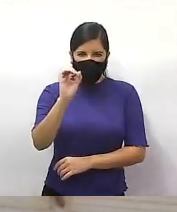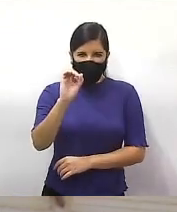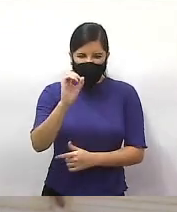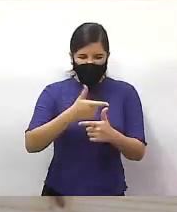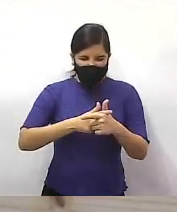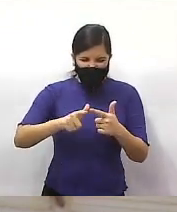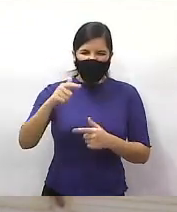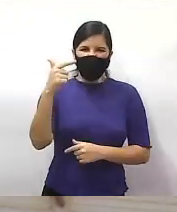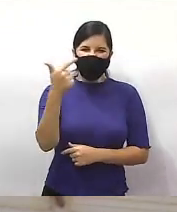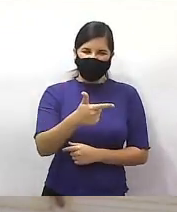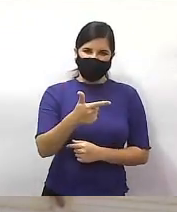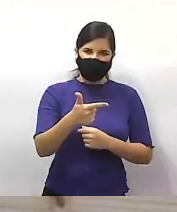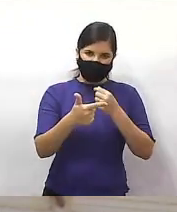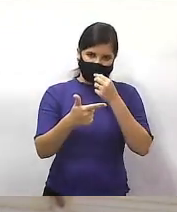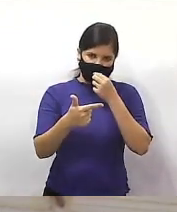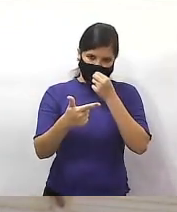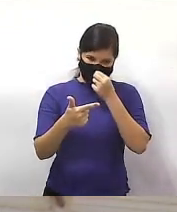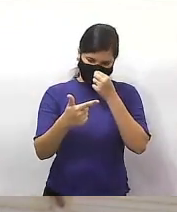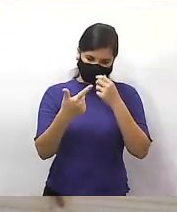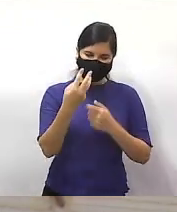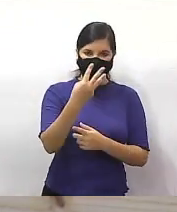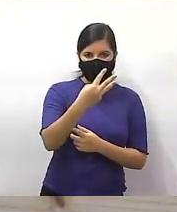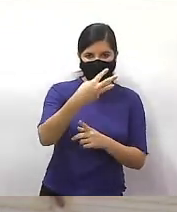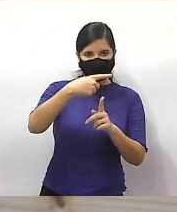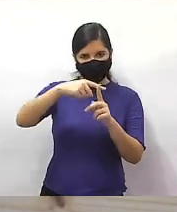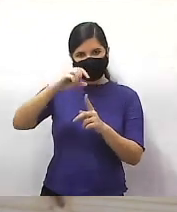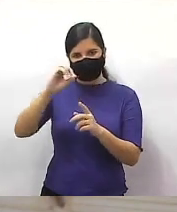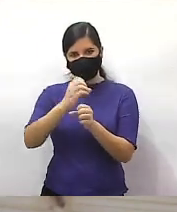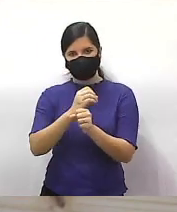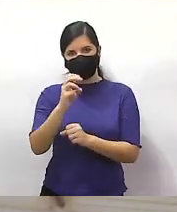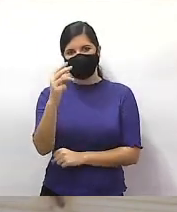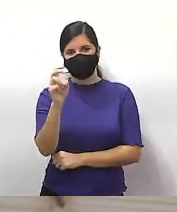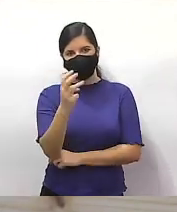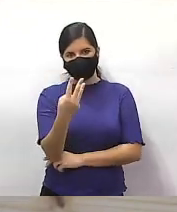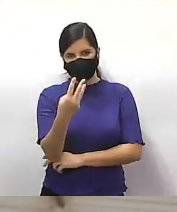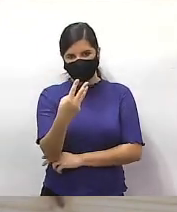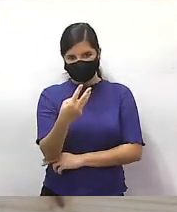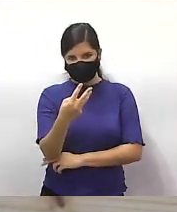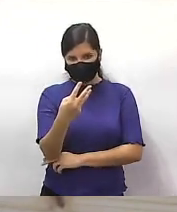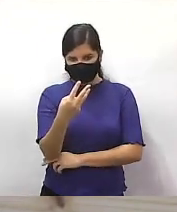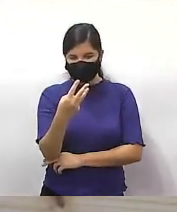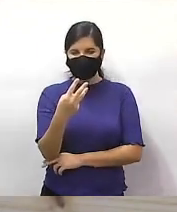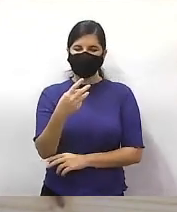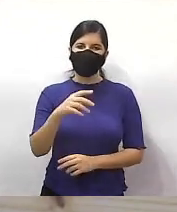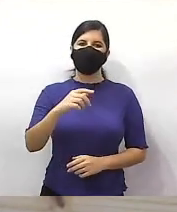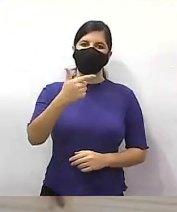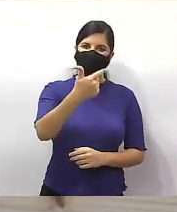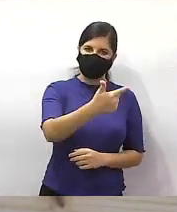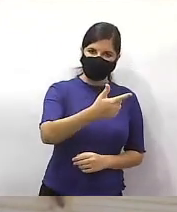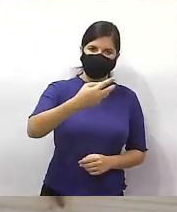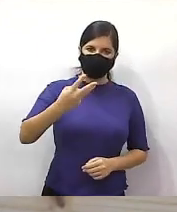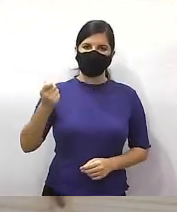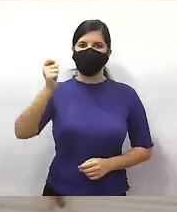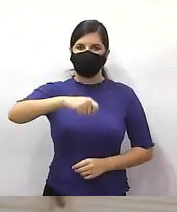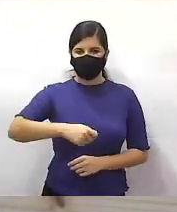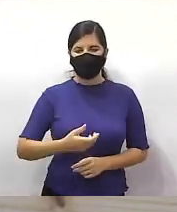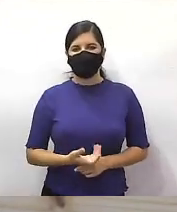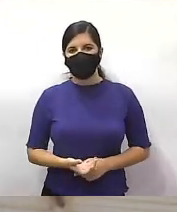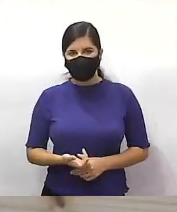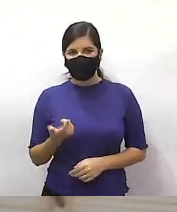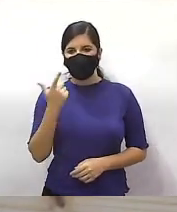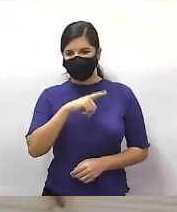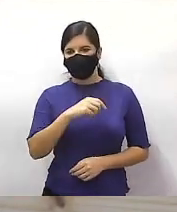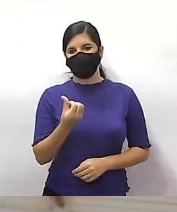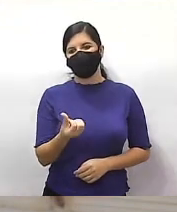por 2. E 3 mais 0 igual a 3, também é divisível por 3. Ora, ele é por 2 e por 3 ao mesmo tempo, então ele é por